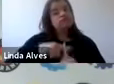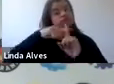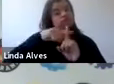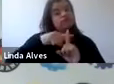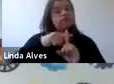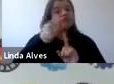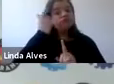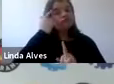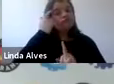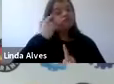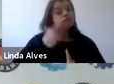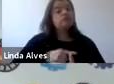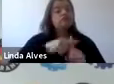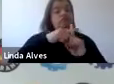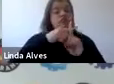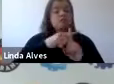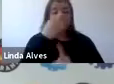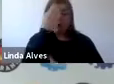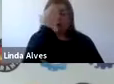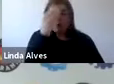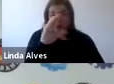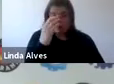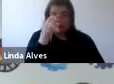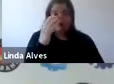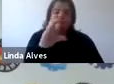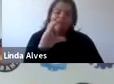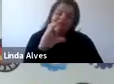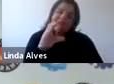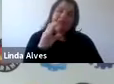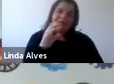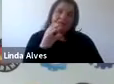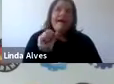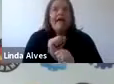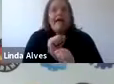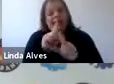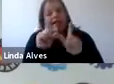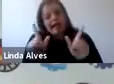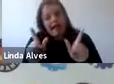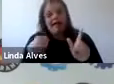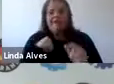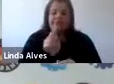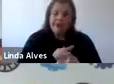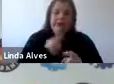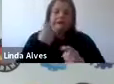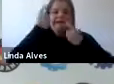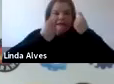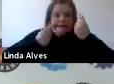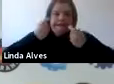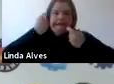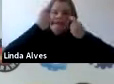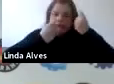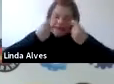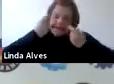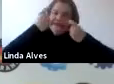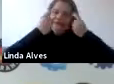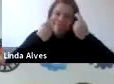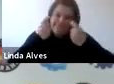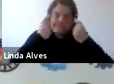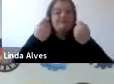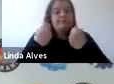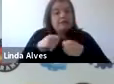sobre Curitiba. Claro que mantendo uma preocupação, porque ainda assim nós vamos aqui relatar